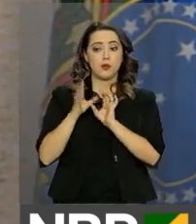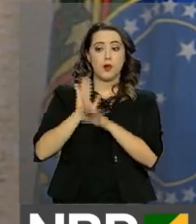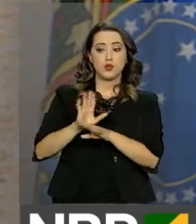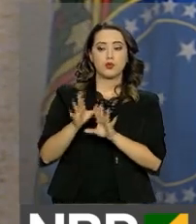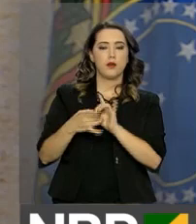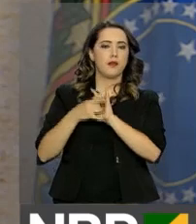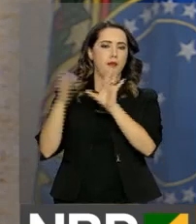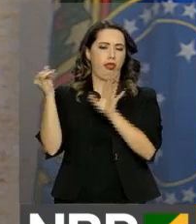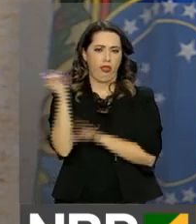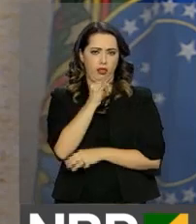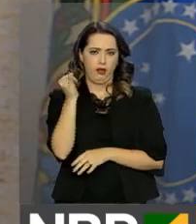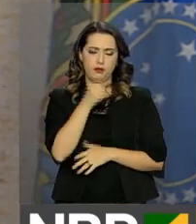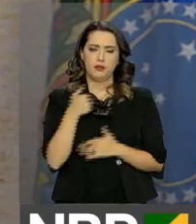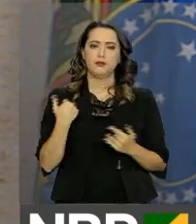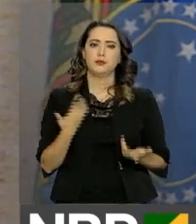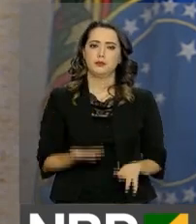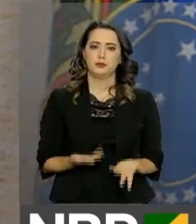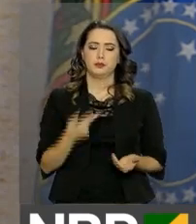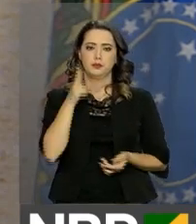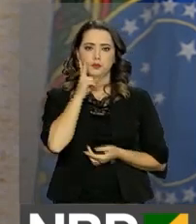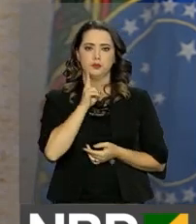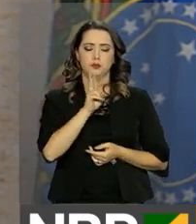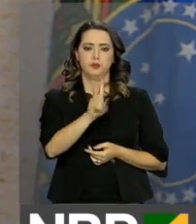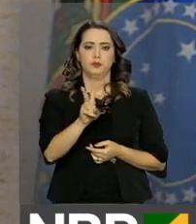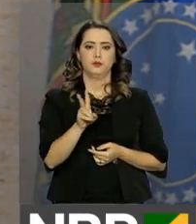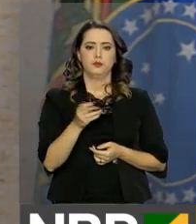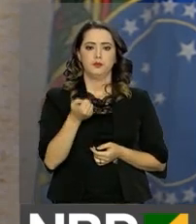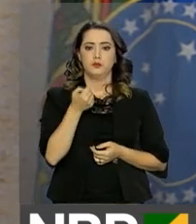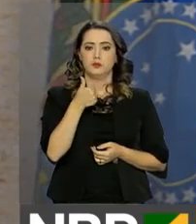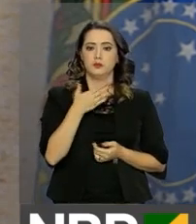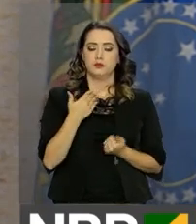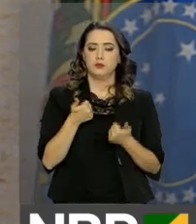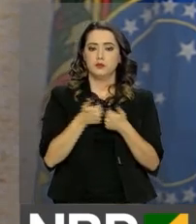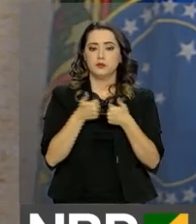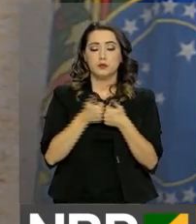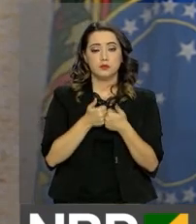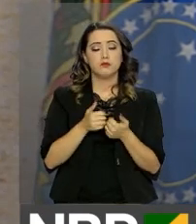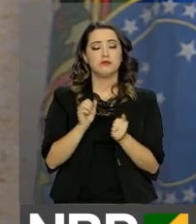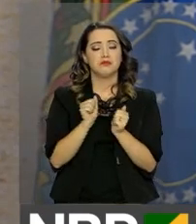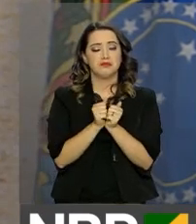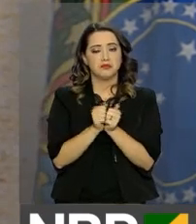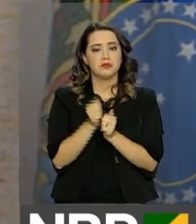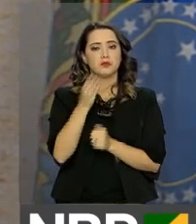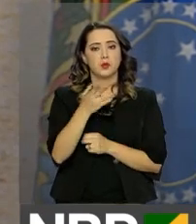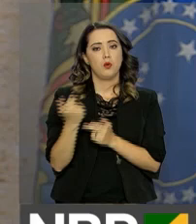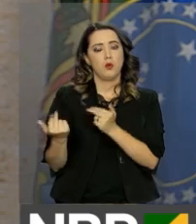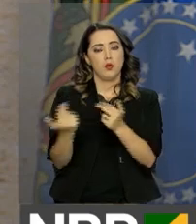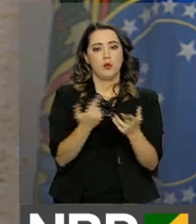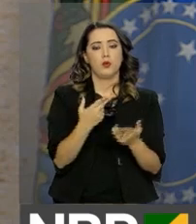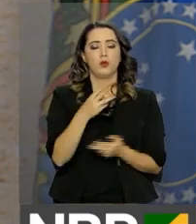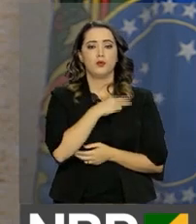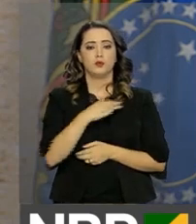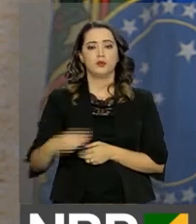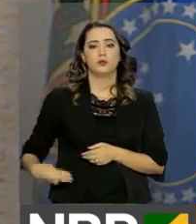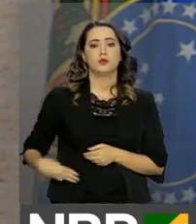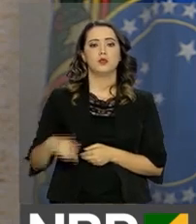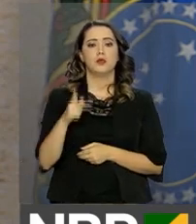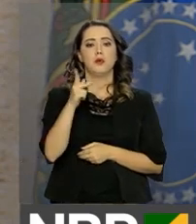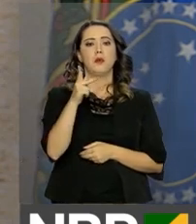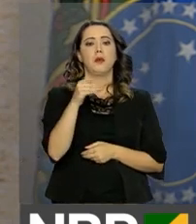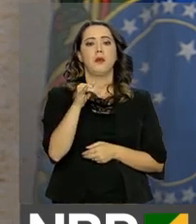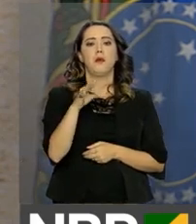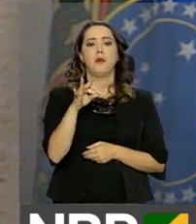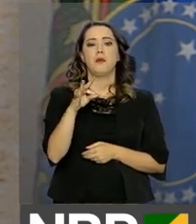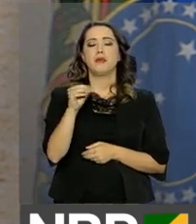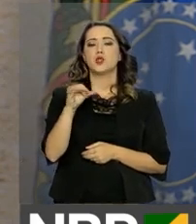recentemente quase acompanhei o Luna e o Etigoyen assim como Jungmann, a Pistoia, porque eles